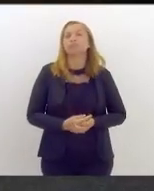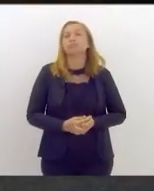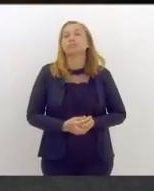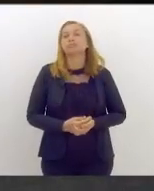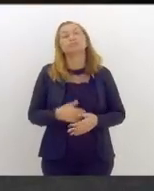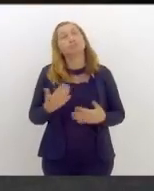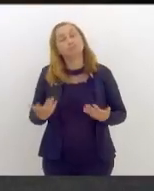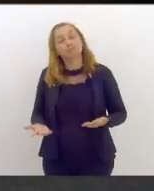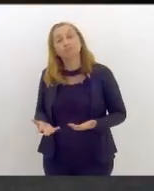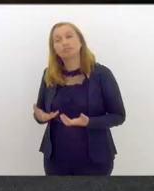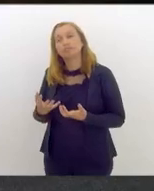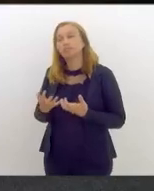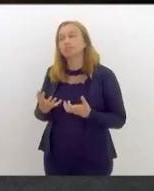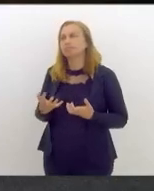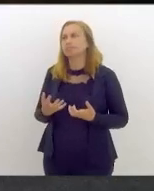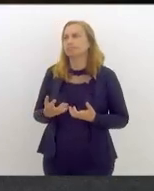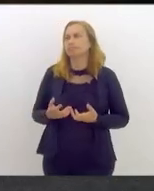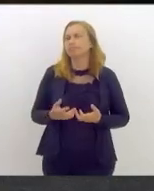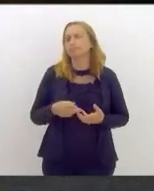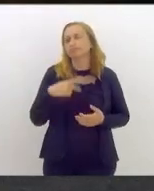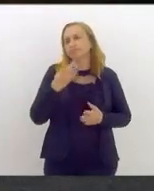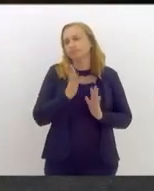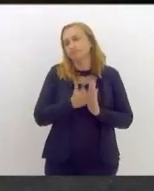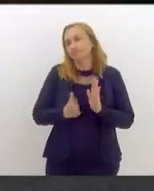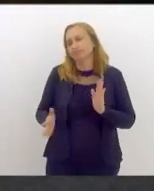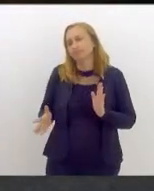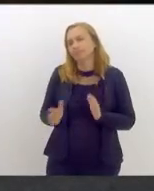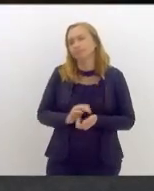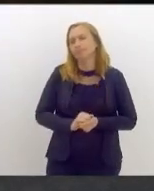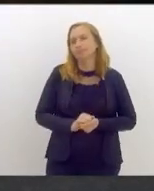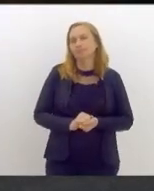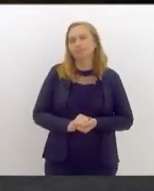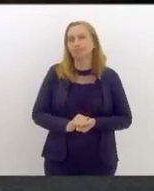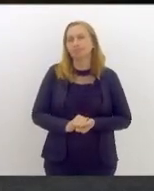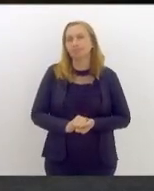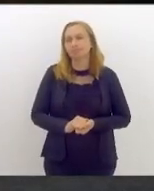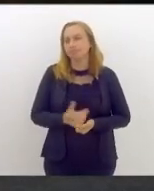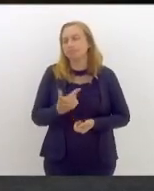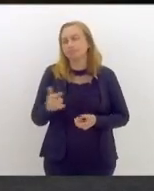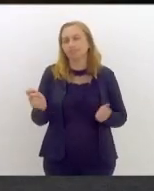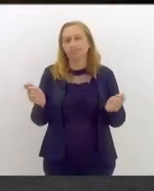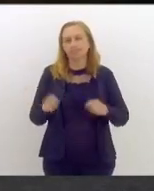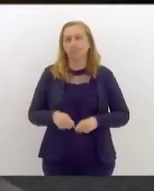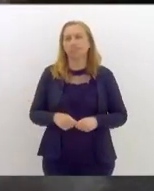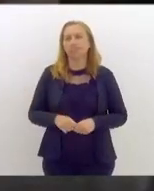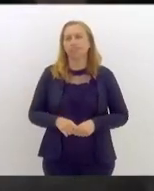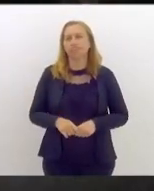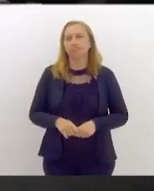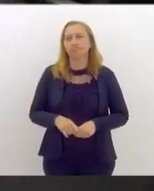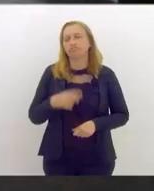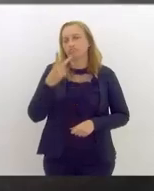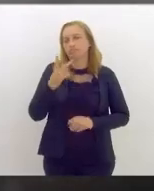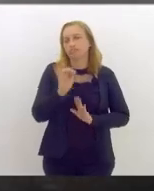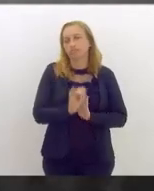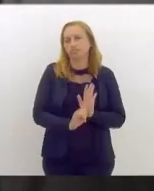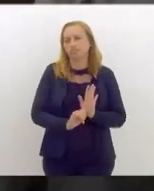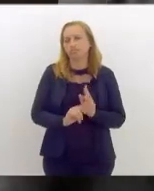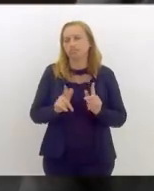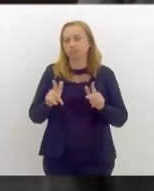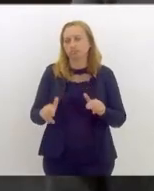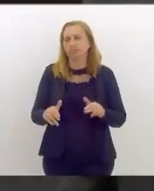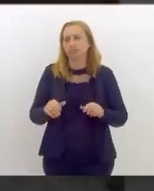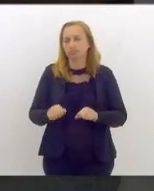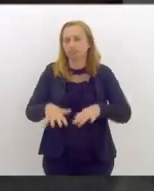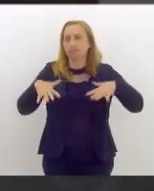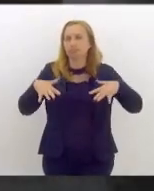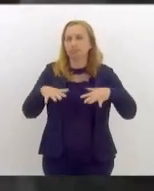então assim eu quero fazer essa questão de ordem dos seguintes termos não existe a possibilidade de ter dois relatórios ao mesmo tempo em plenário